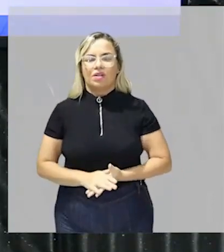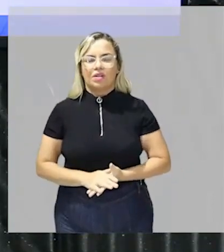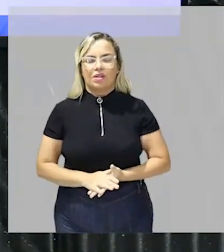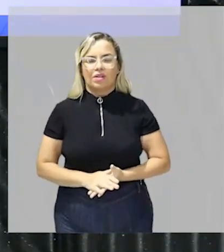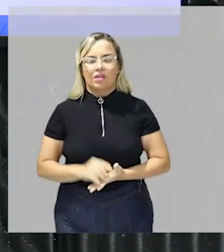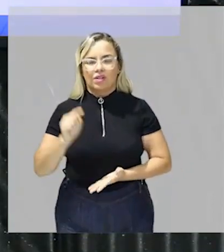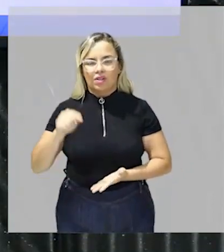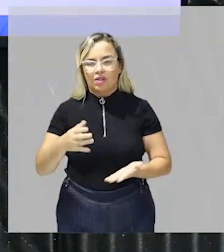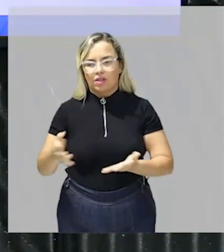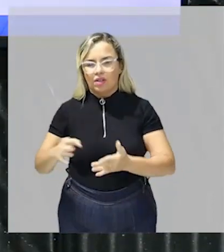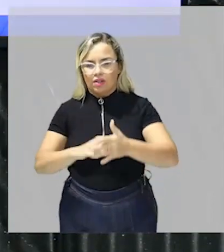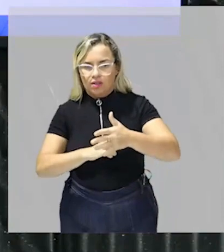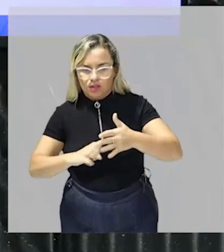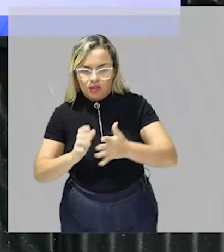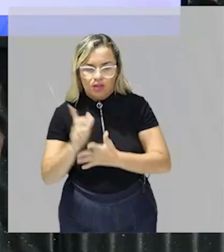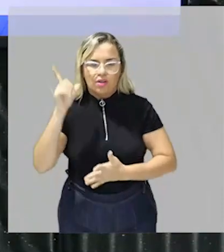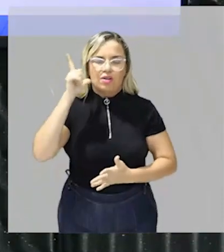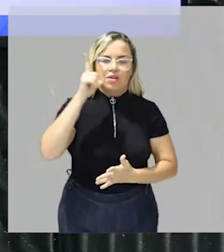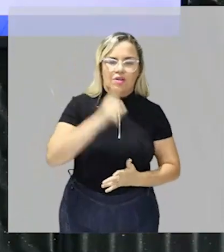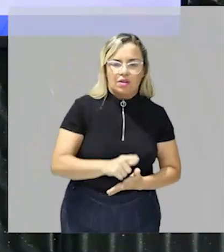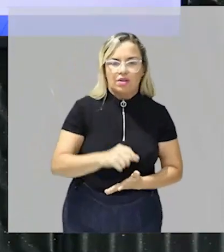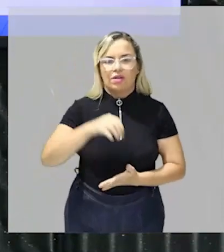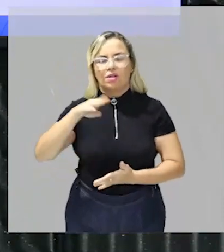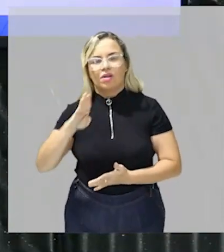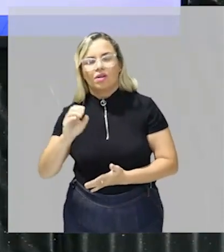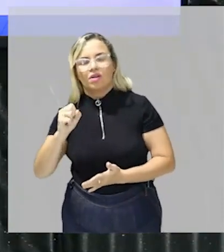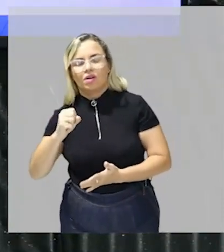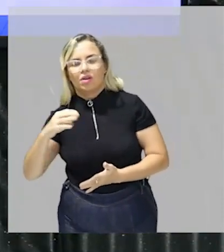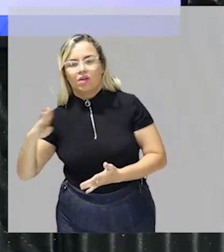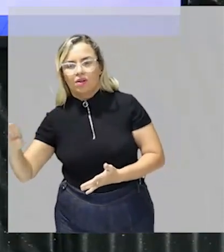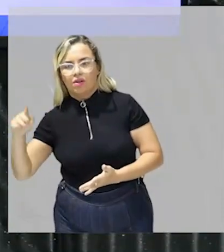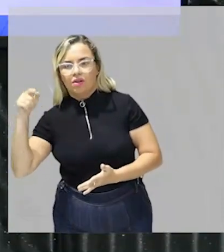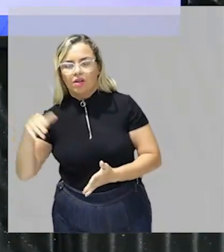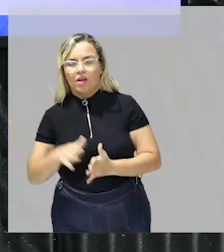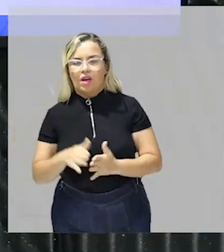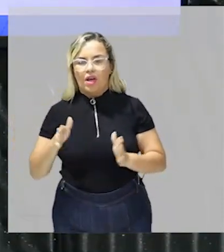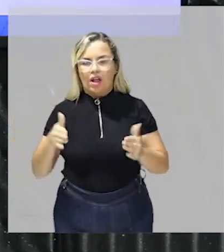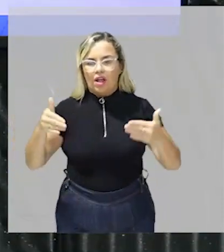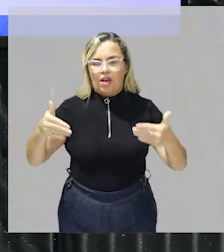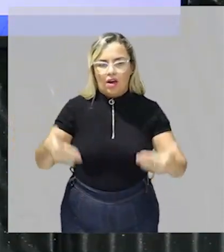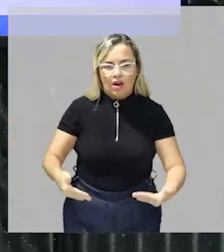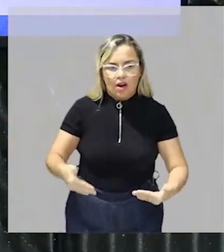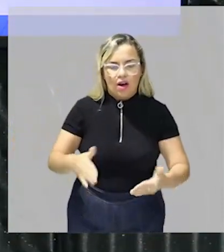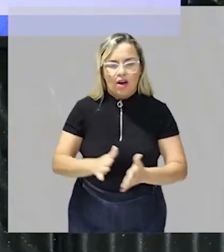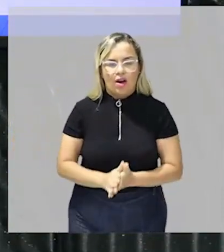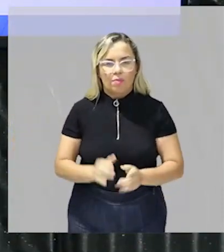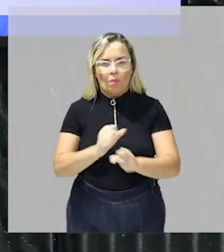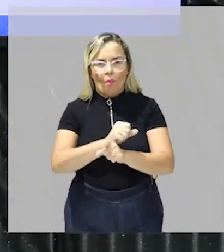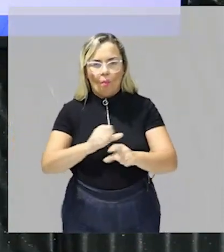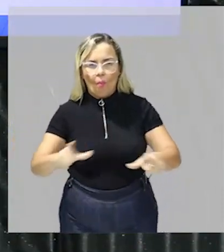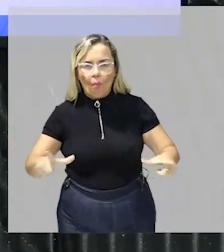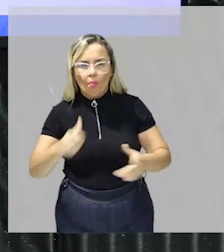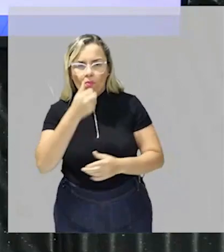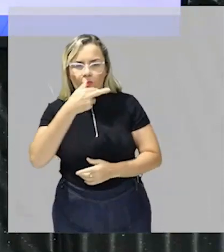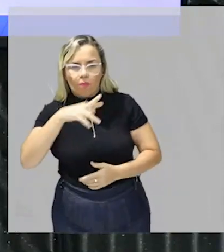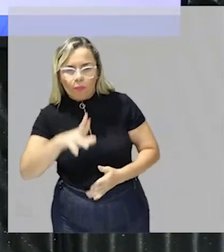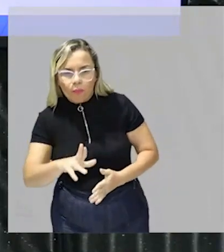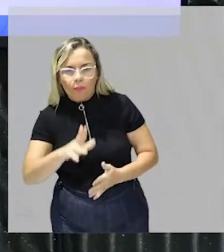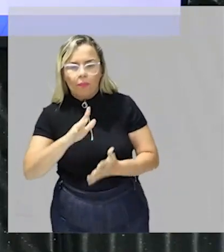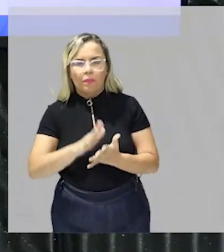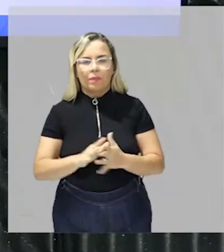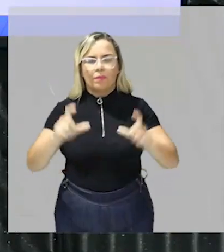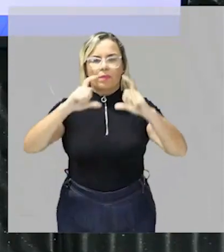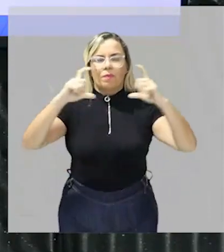empresa BSB que é uma empresa dedicada à fabricação de purificadores de ar de equipamentos de ar-condicionado para grandes